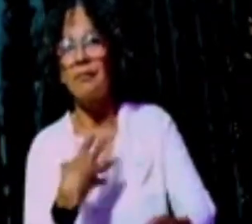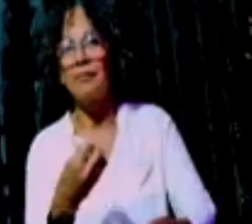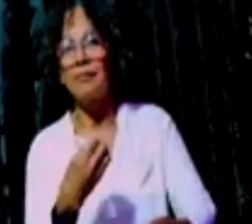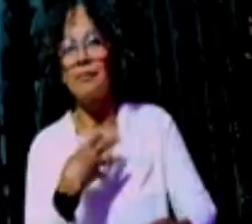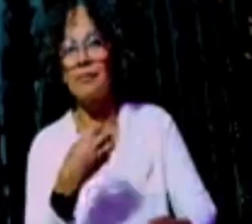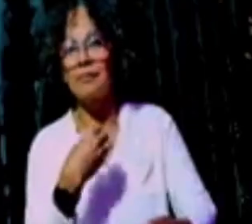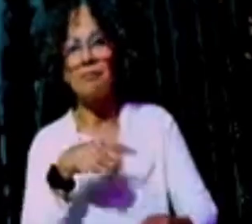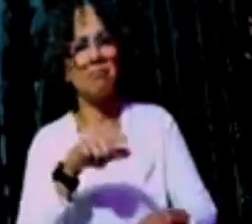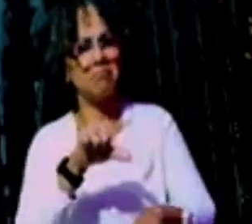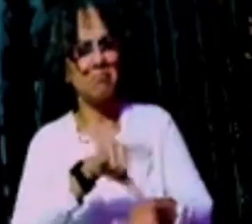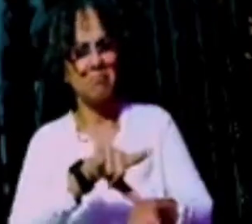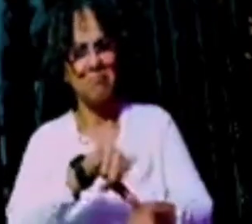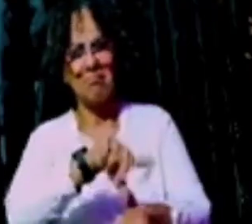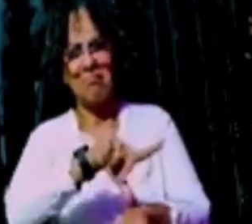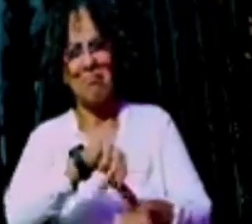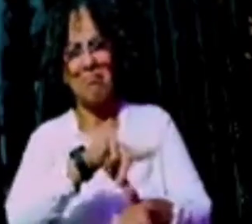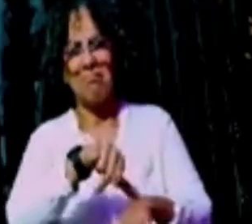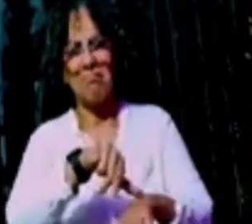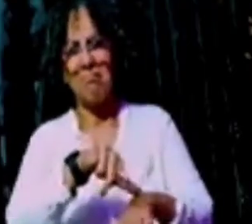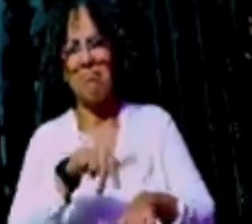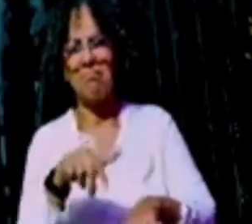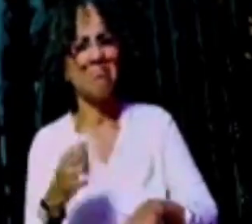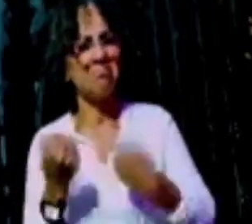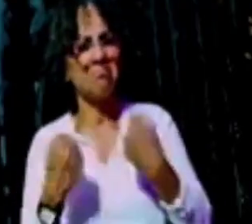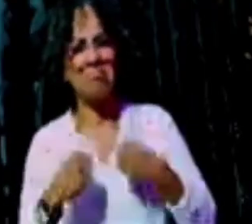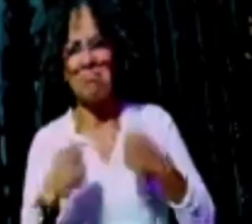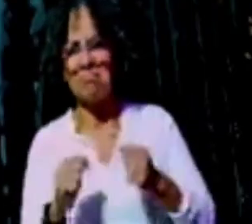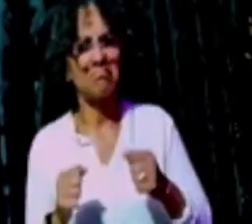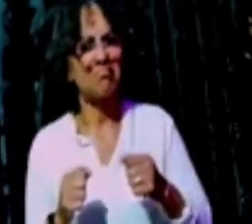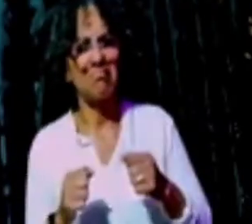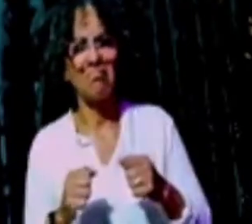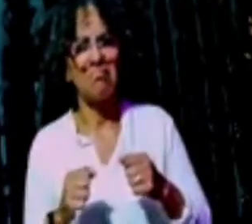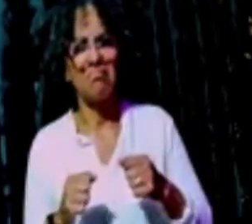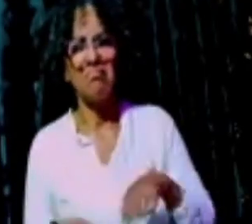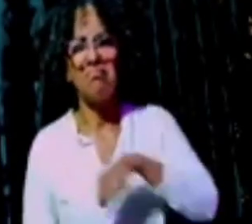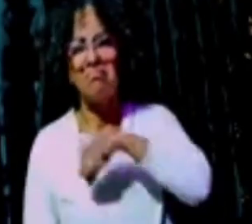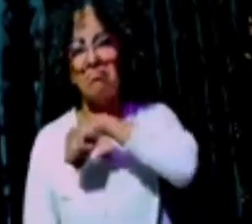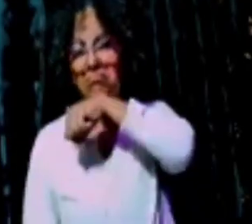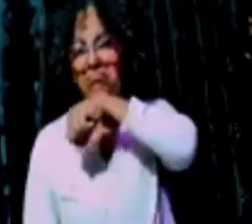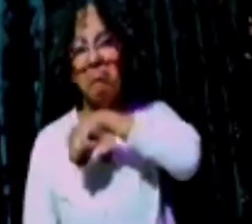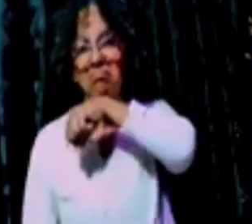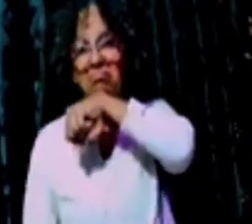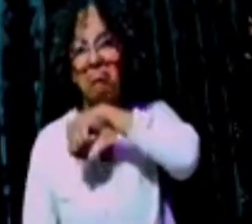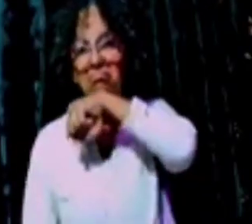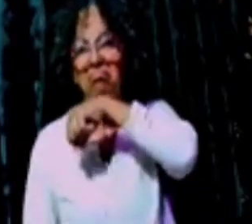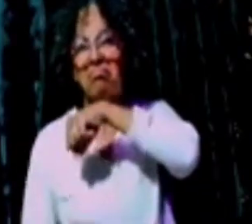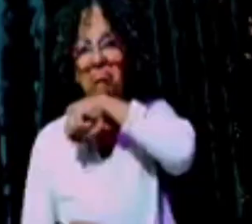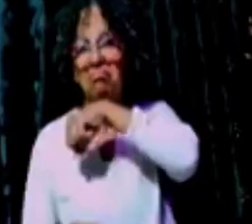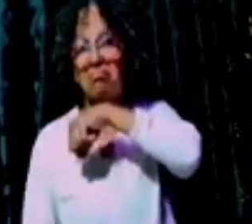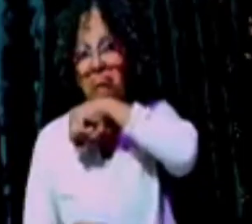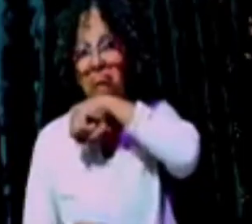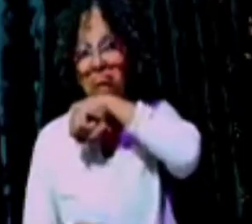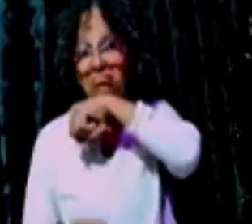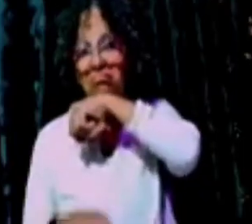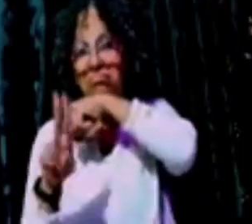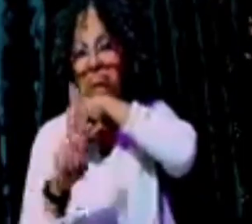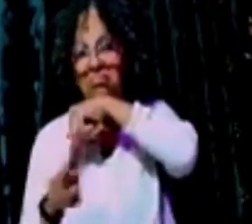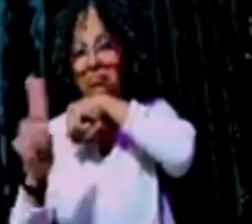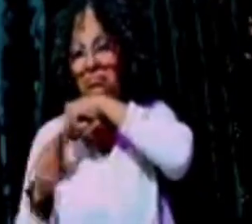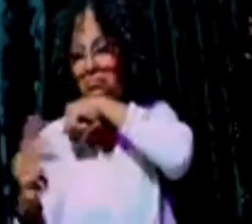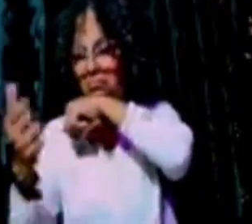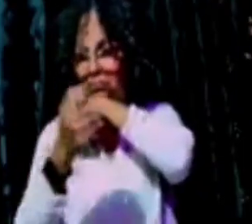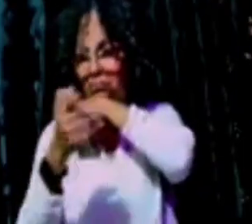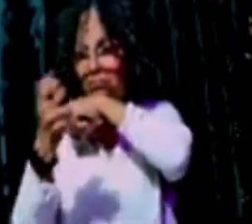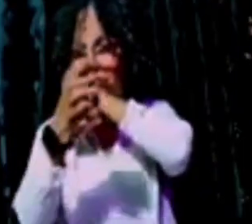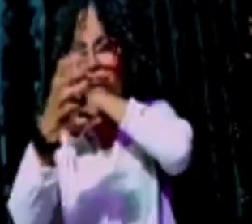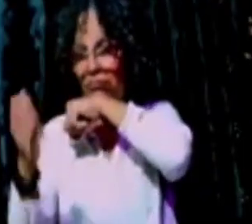não precisaria fazer isso, mas ela faria aqui para quem está usando a outra mão com o celular. Interessante. Então,